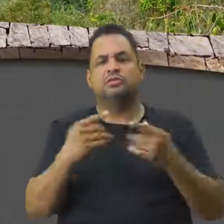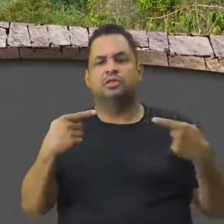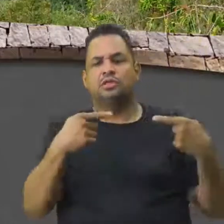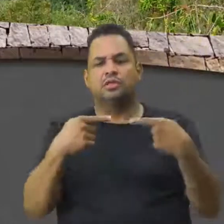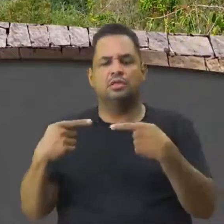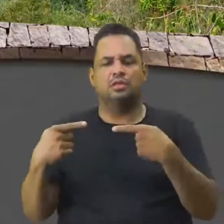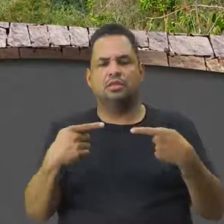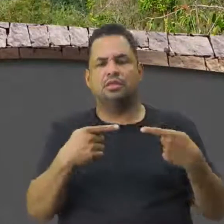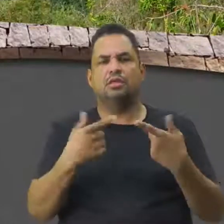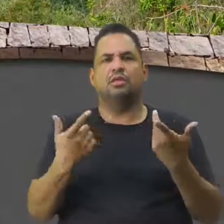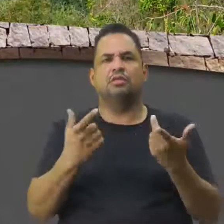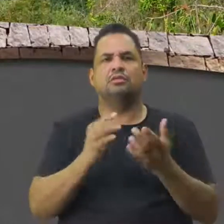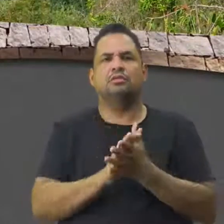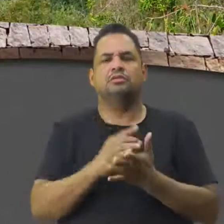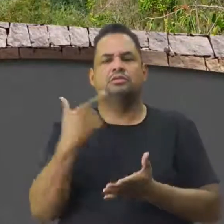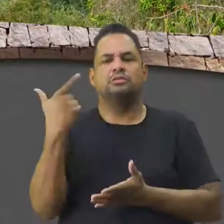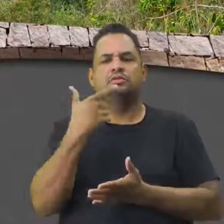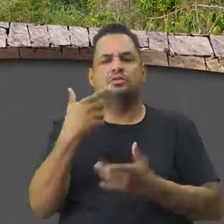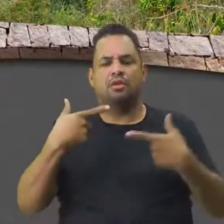Guerra Mundial.